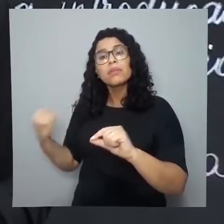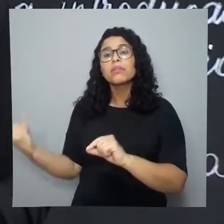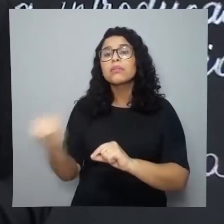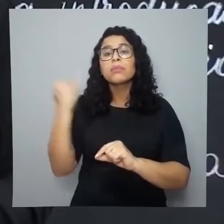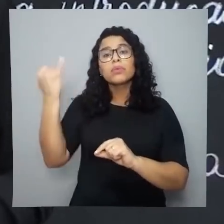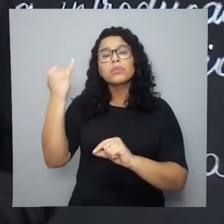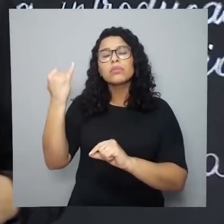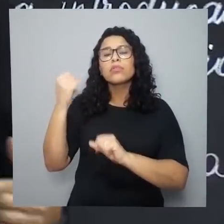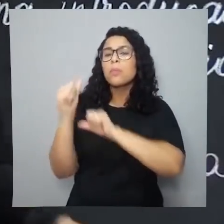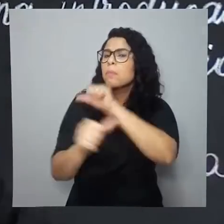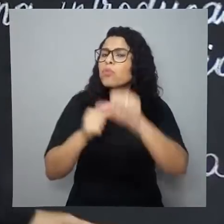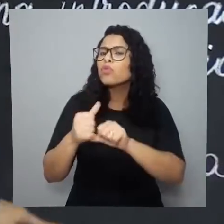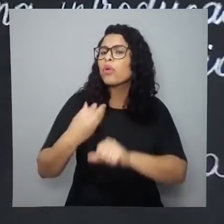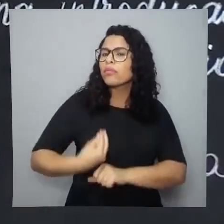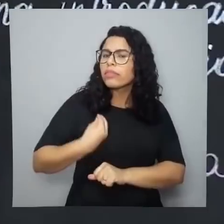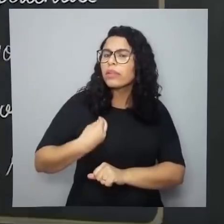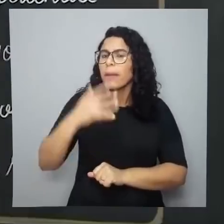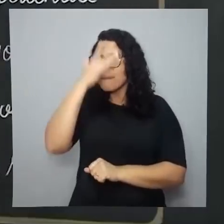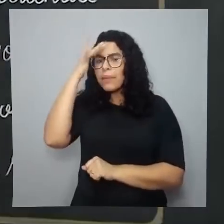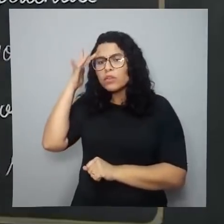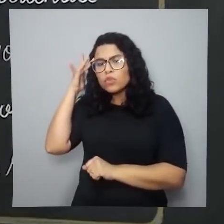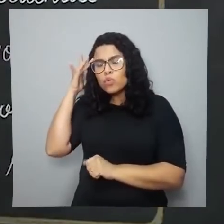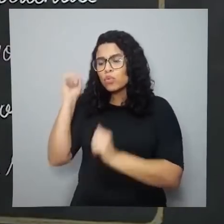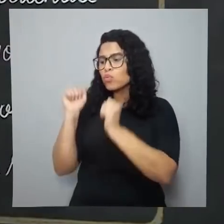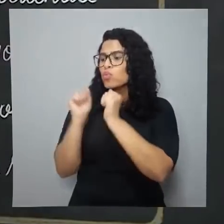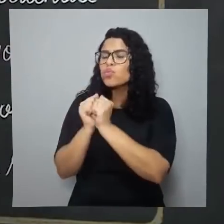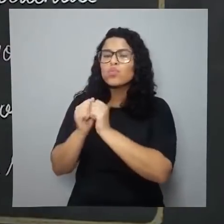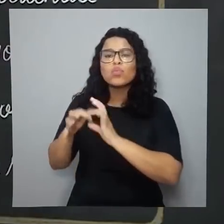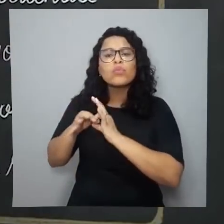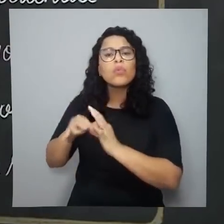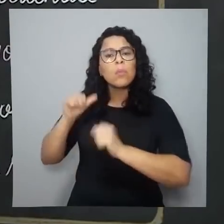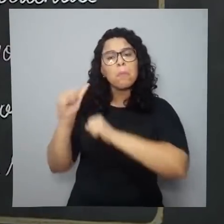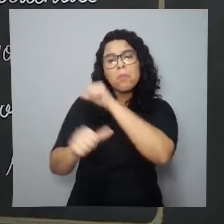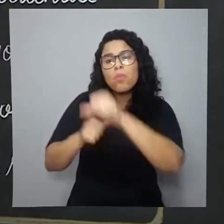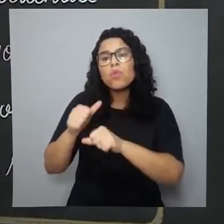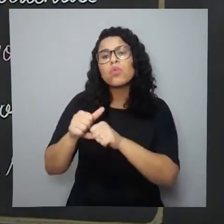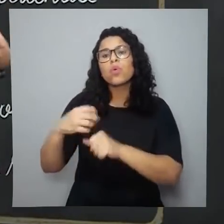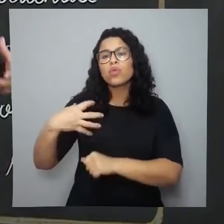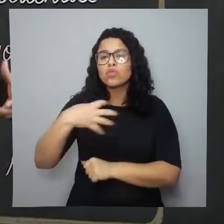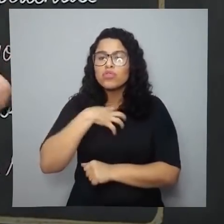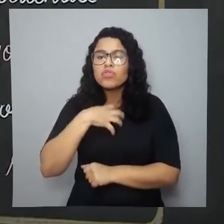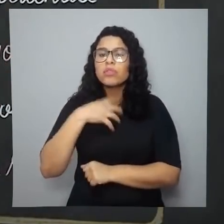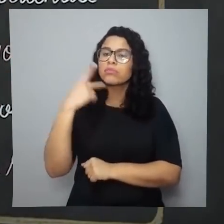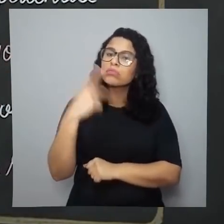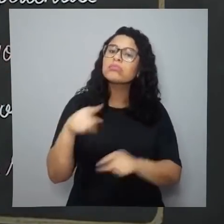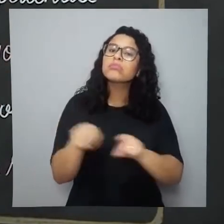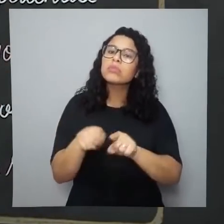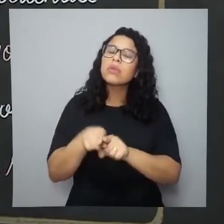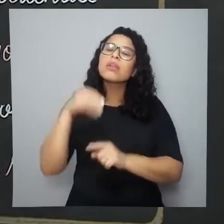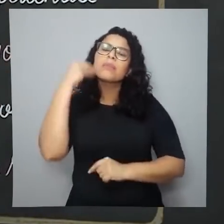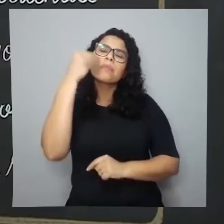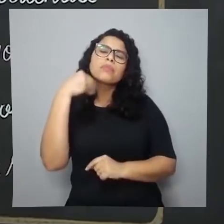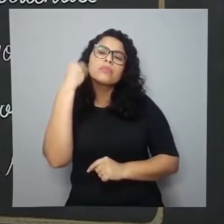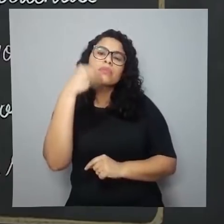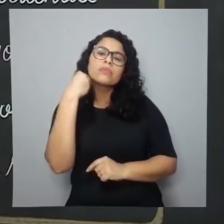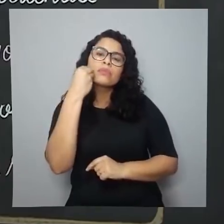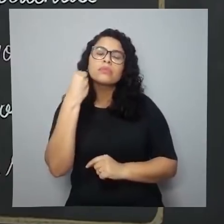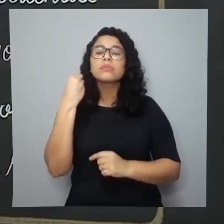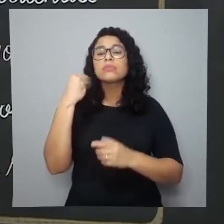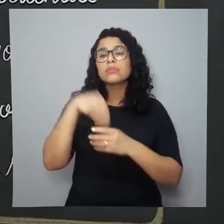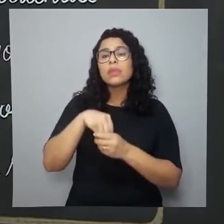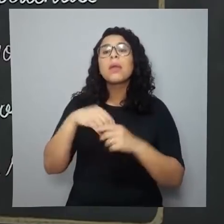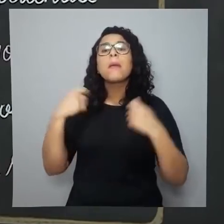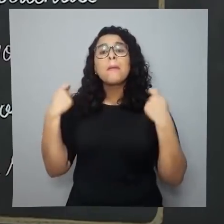a algum fato? Como aquelas pessoas envolvidas modificaram a forma com que você experienciou aquele acontecimento? Então,